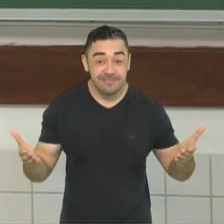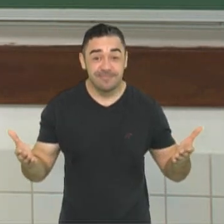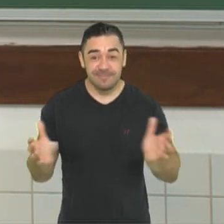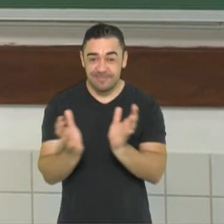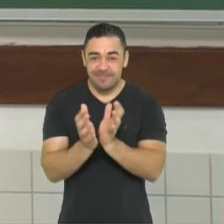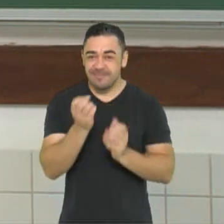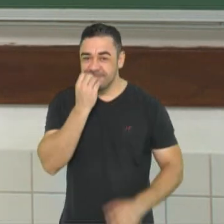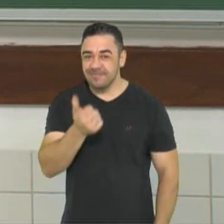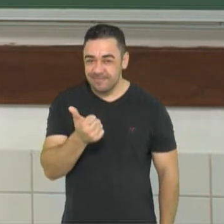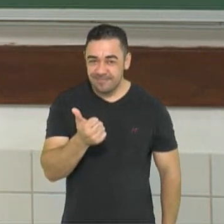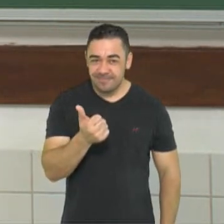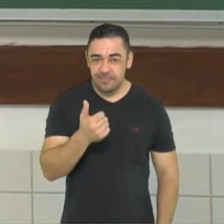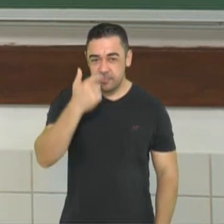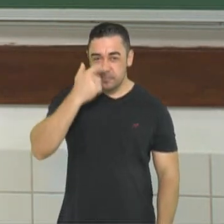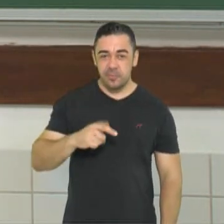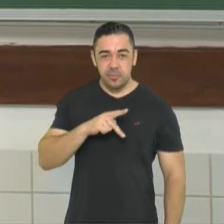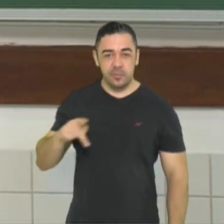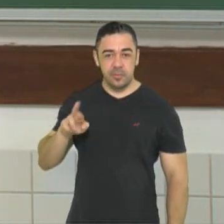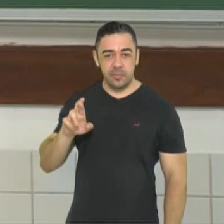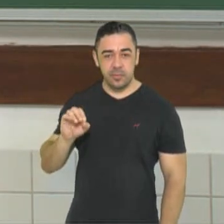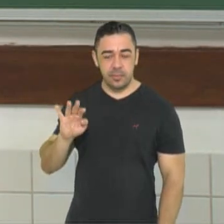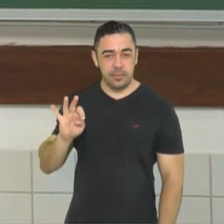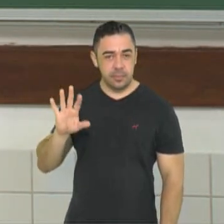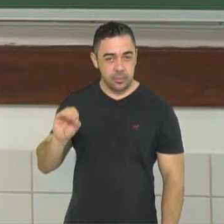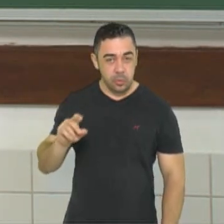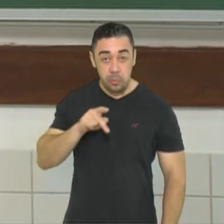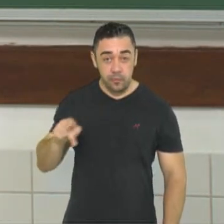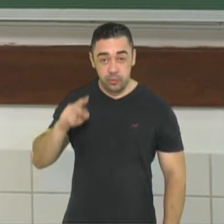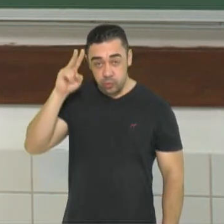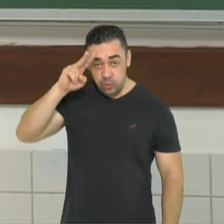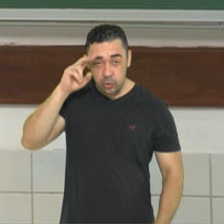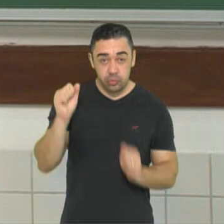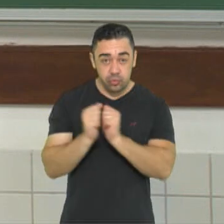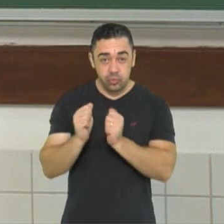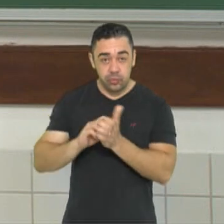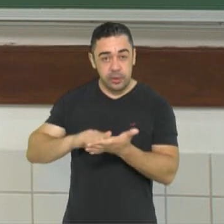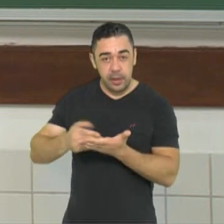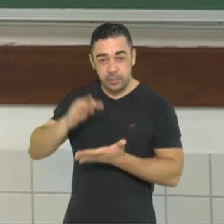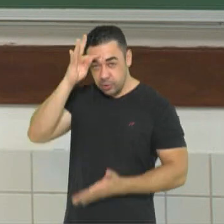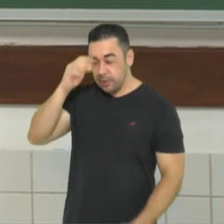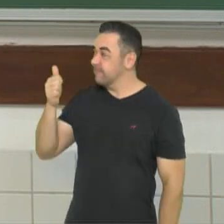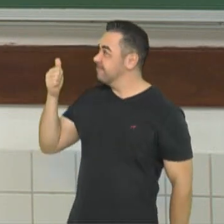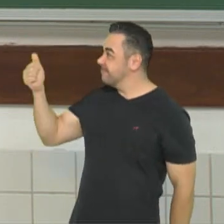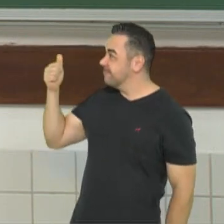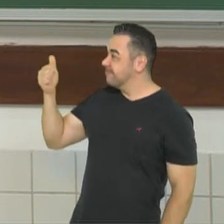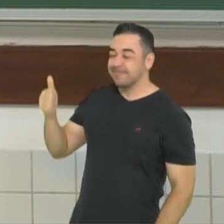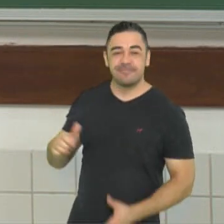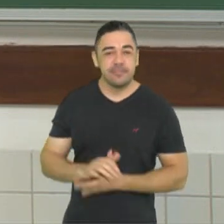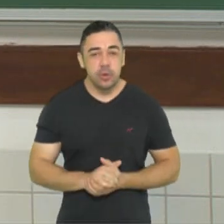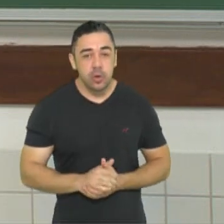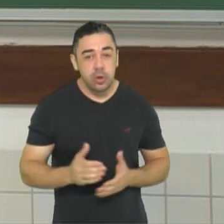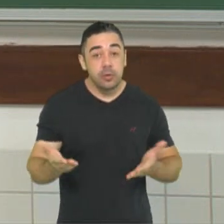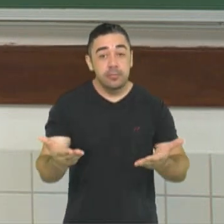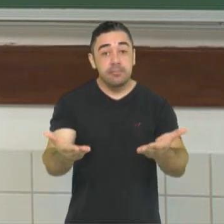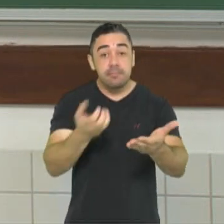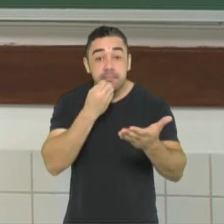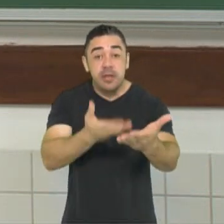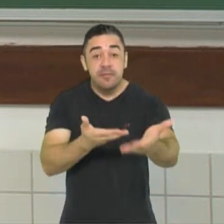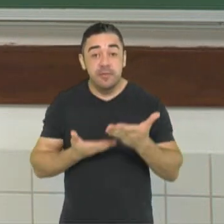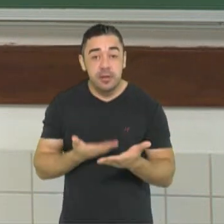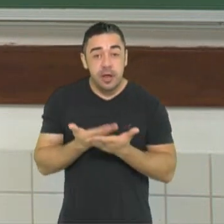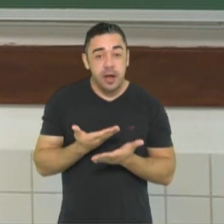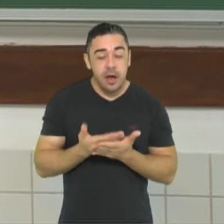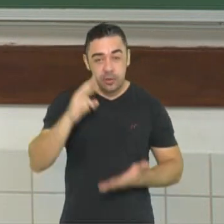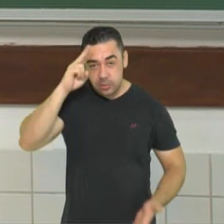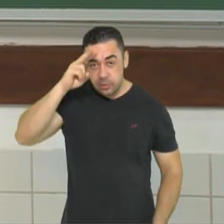Fala, galera! Tudo bem? Sou o professor Roberto Falcione, professor de História, juntamente com o professor Tiago. Sejam todos bem-vindos para mais uma